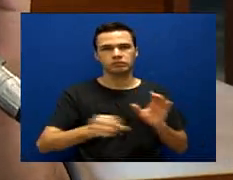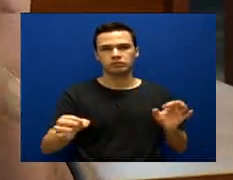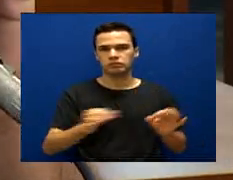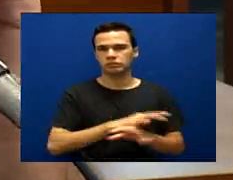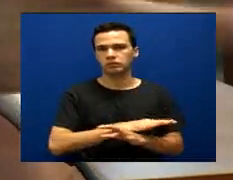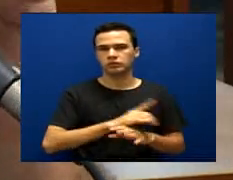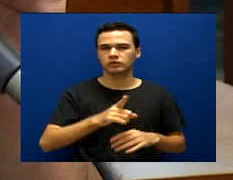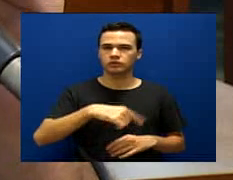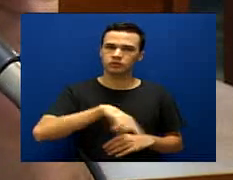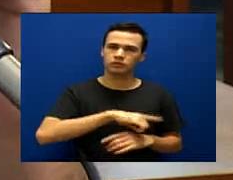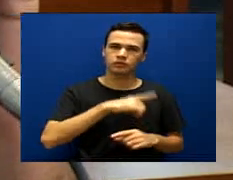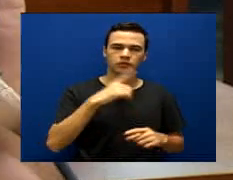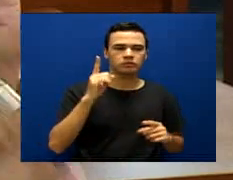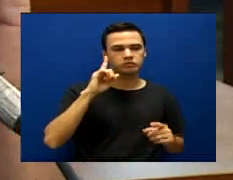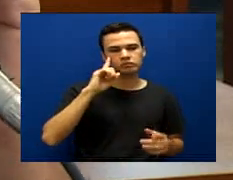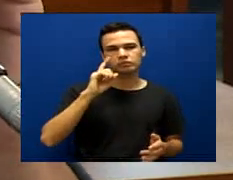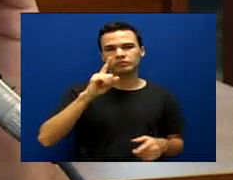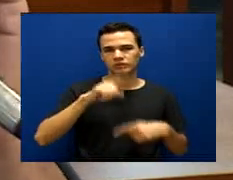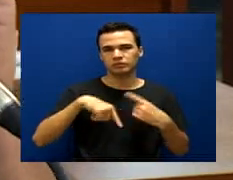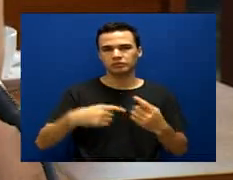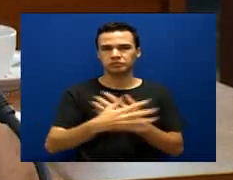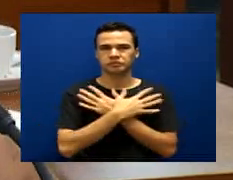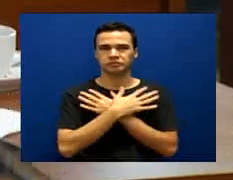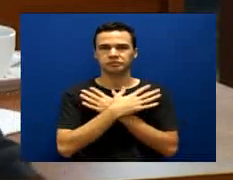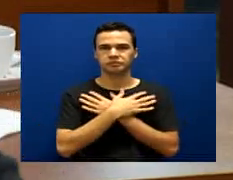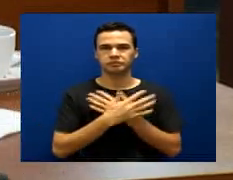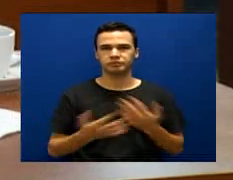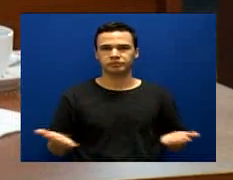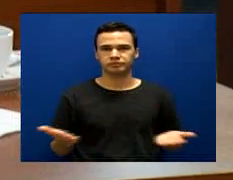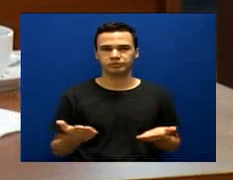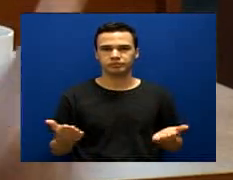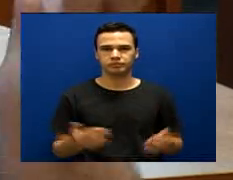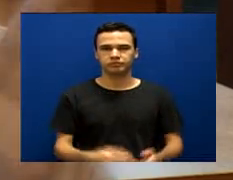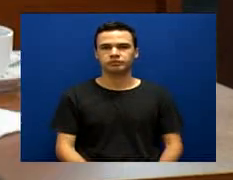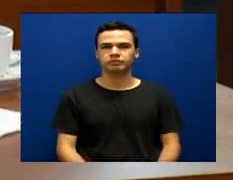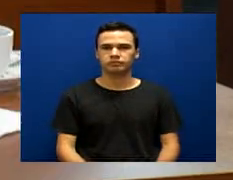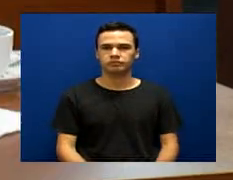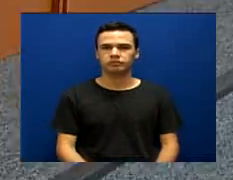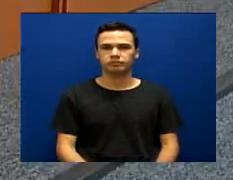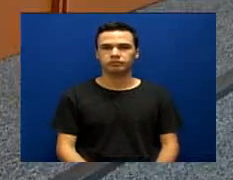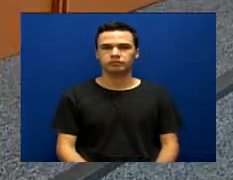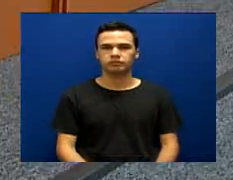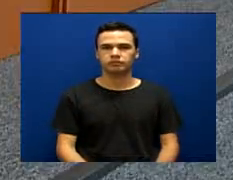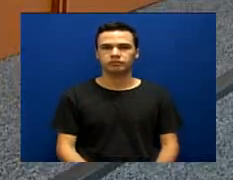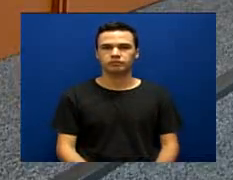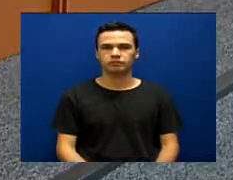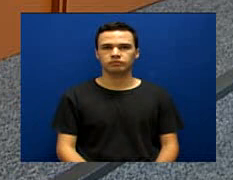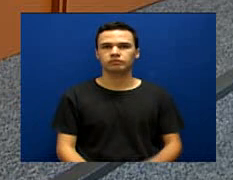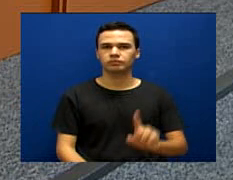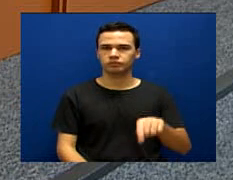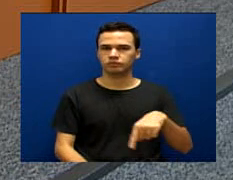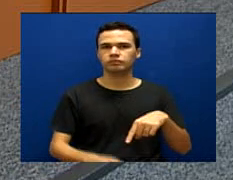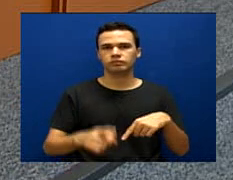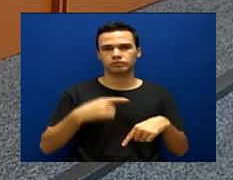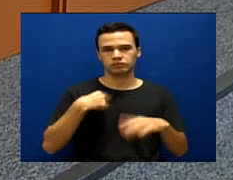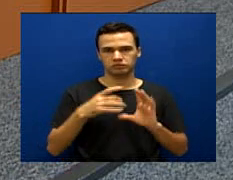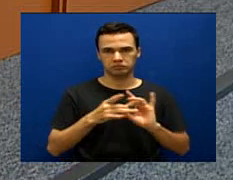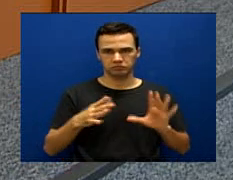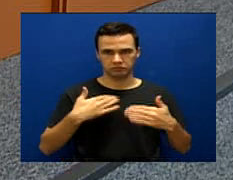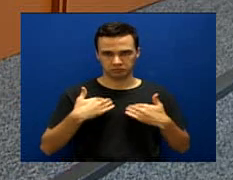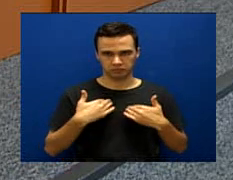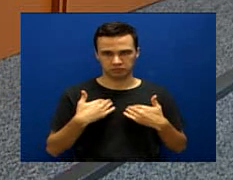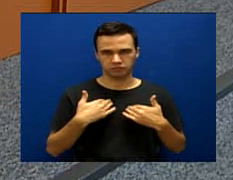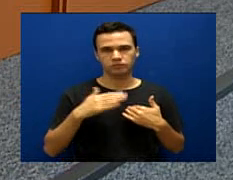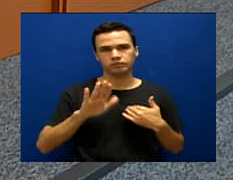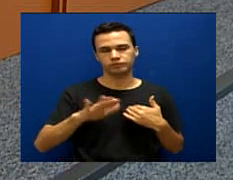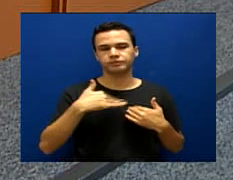executivo mandar, antes que nós saiamos de recesso, no primeiro semestre ainda. Eu falo? Pode falar. Na hora que se liberar, eu falo.